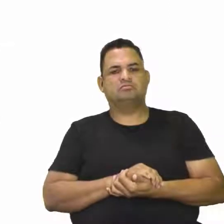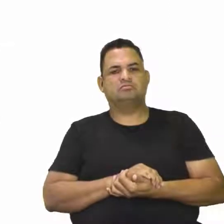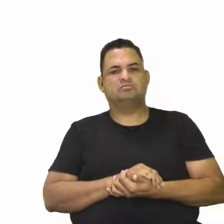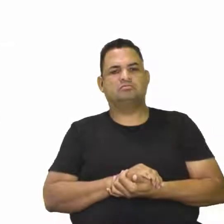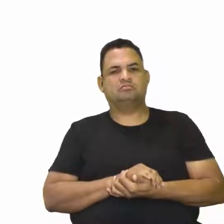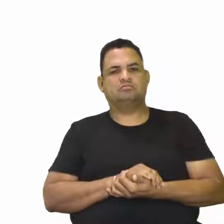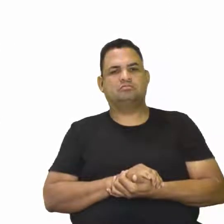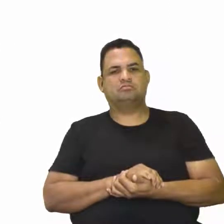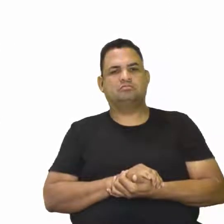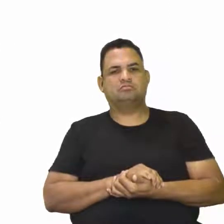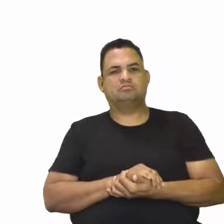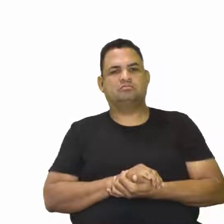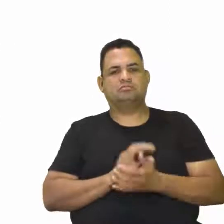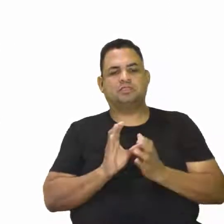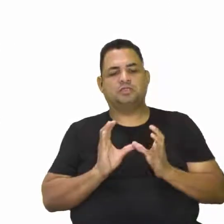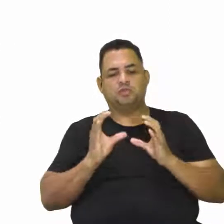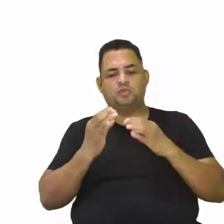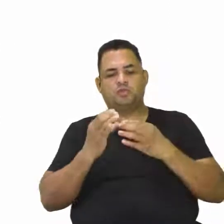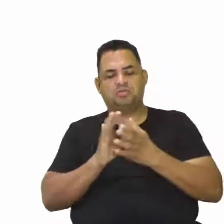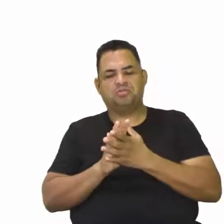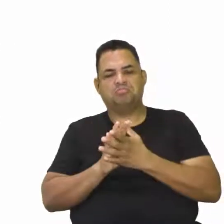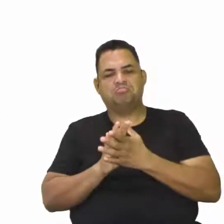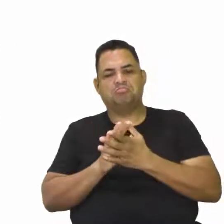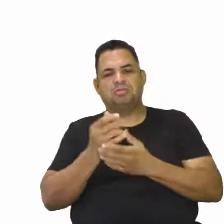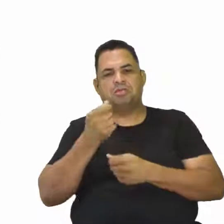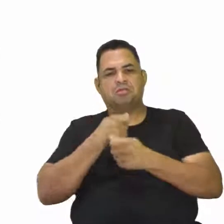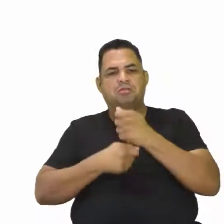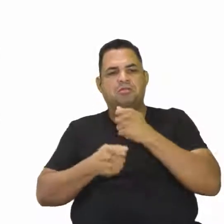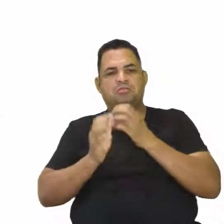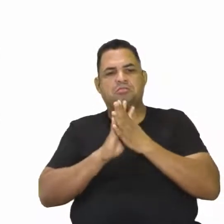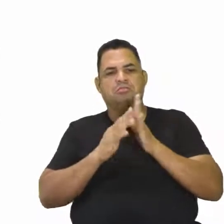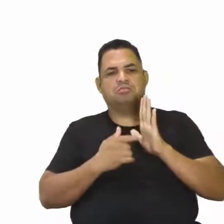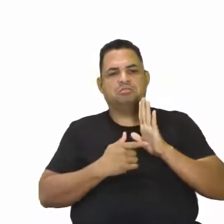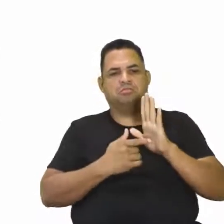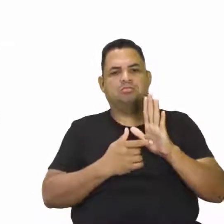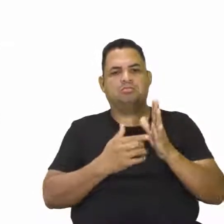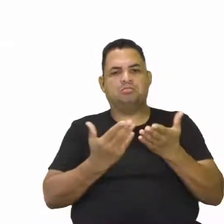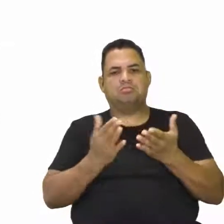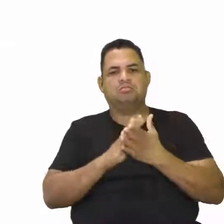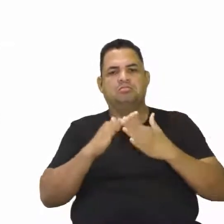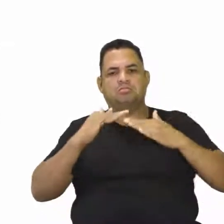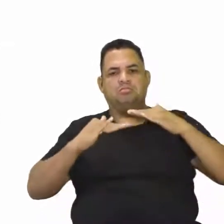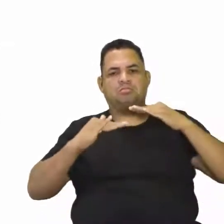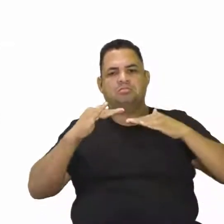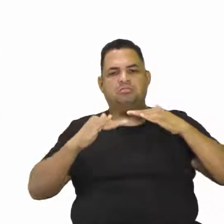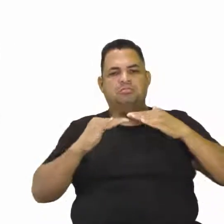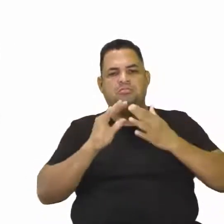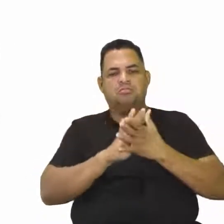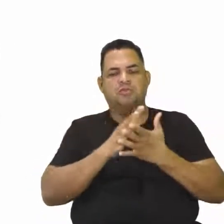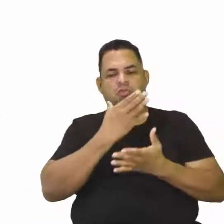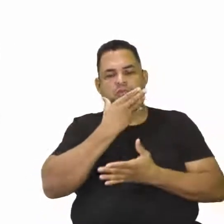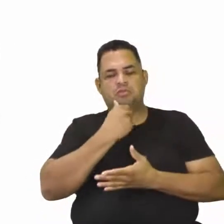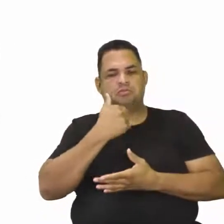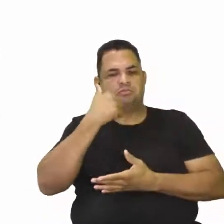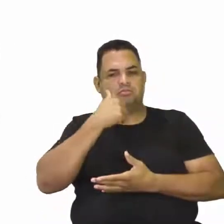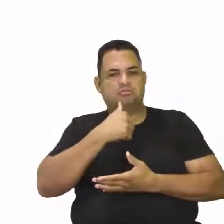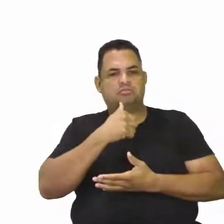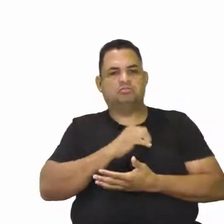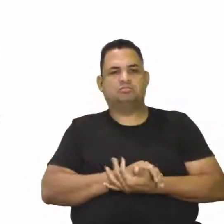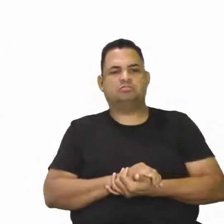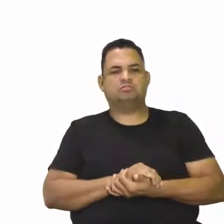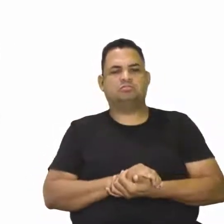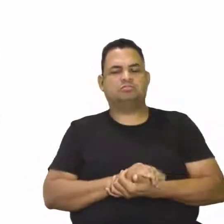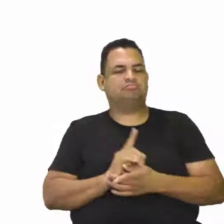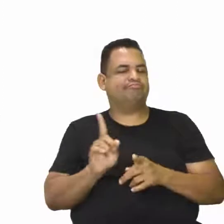concentradas em determinada classe econômica, se representam de maneira equilibrada entre homens e